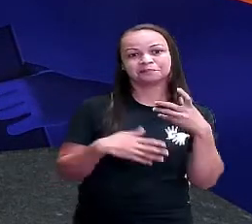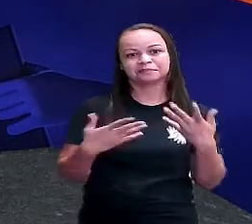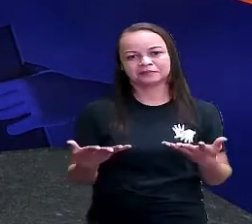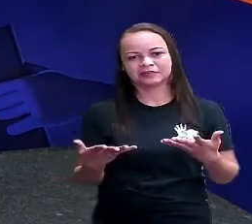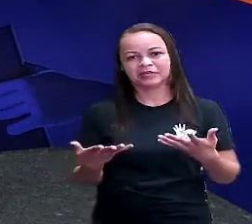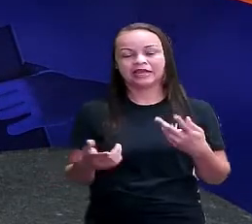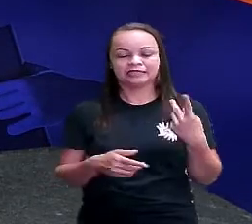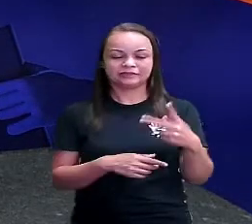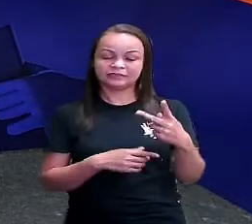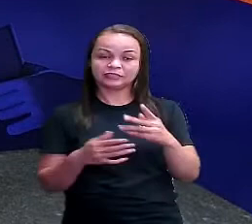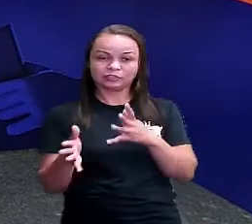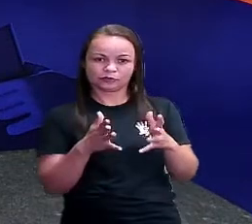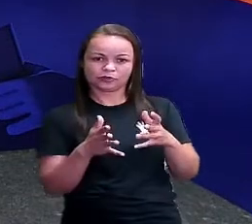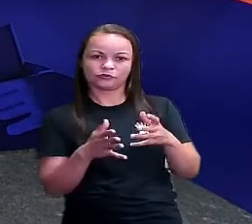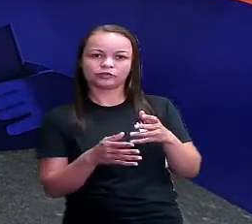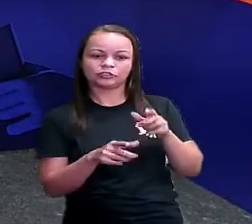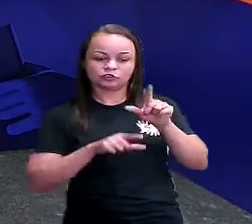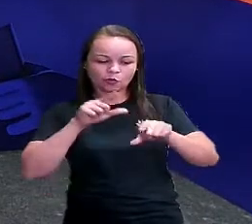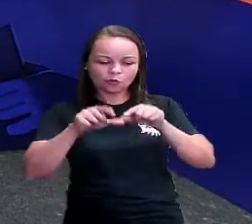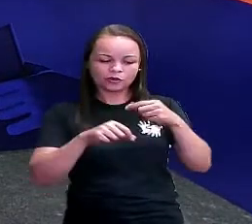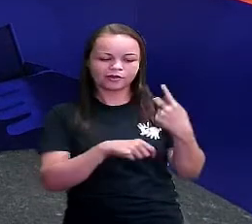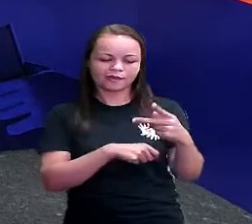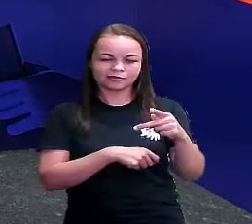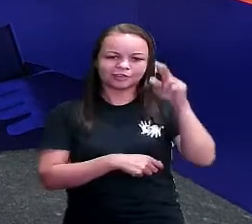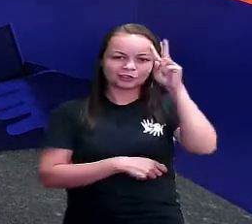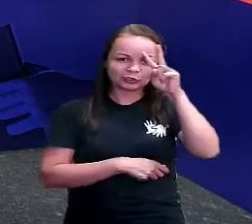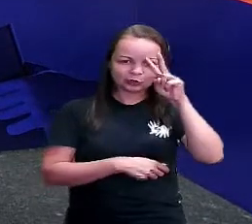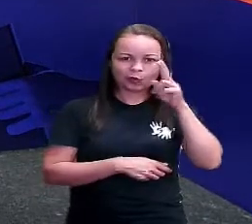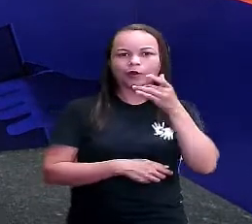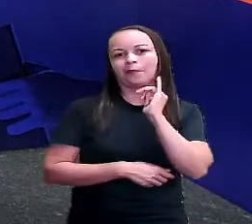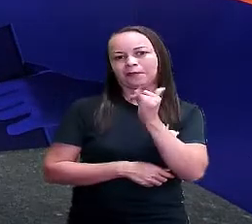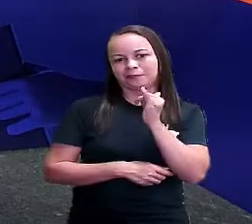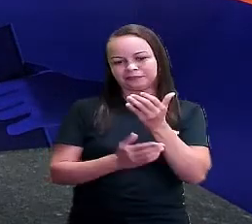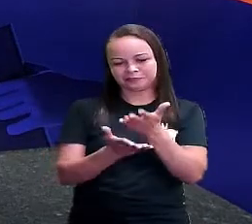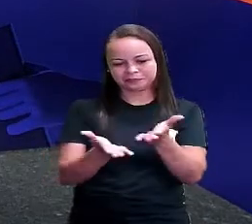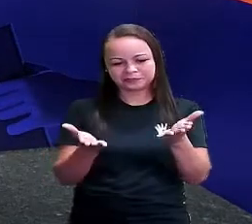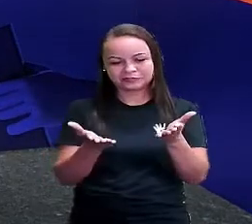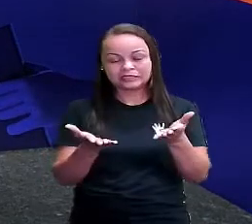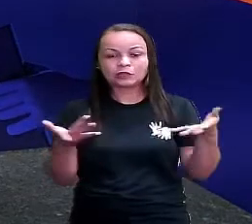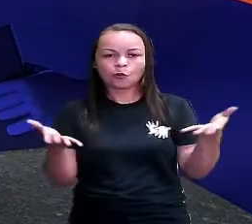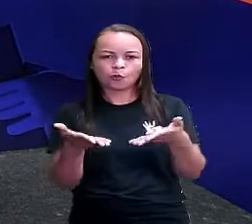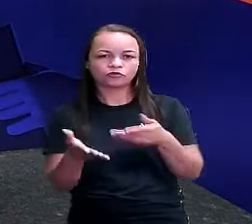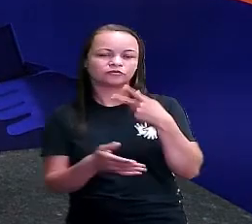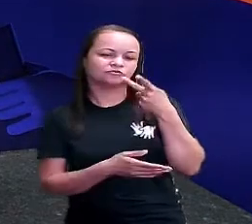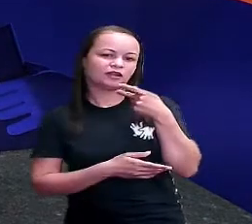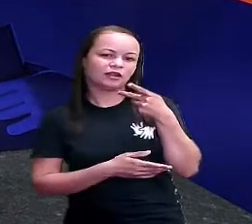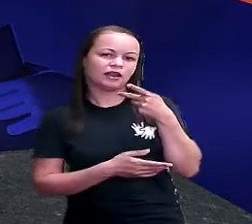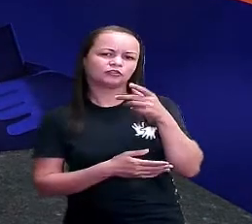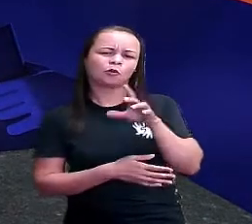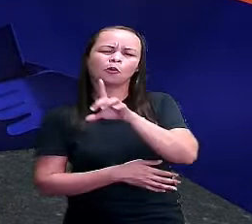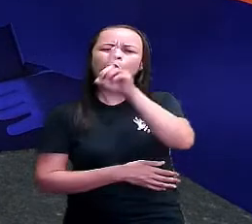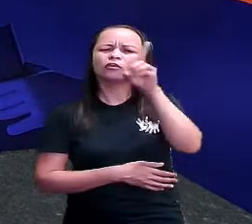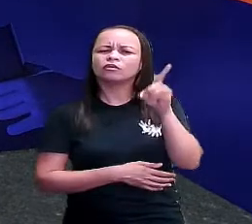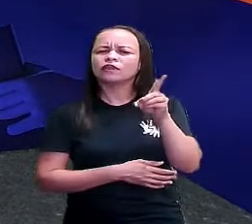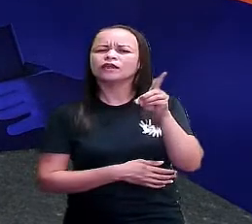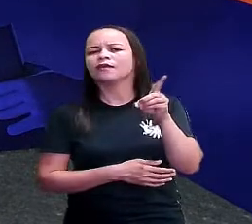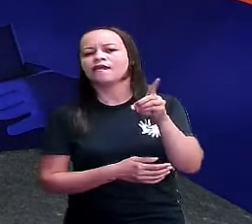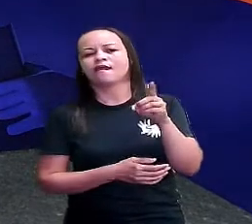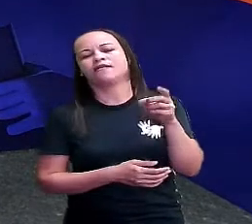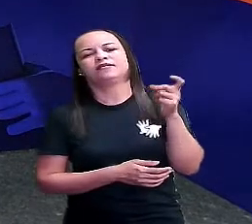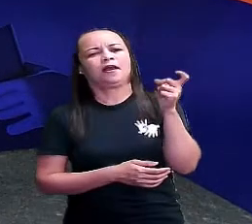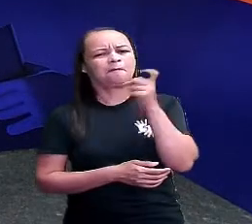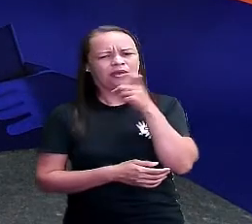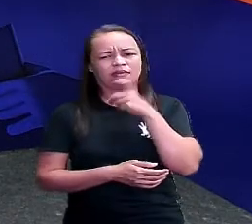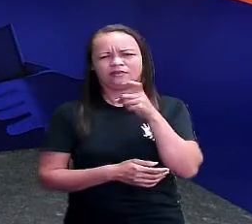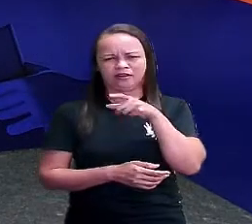eu escolhi essa história para contar. E agora a gente vai falar um pouquinho sobre o dia da mentira. Como é que surgiu o dia da mentira?